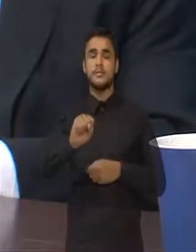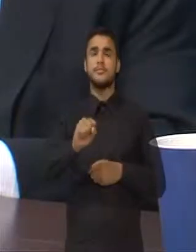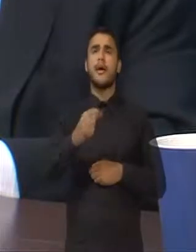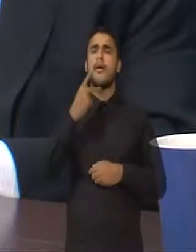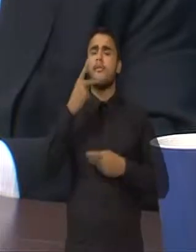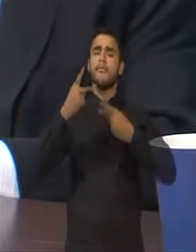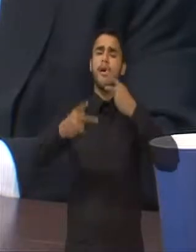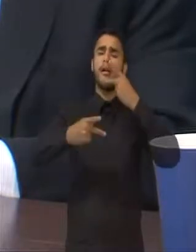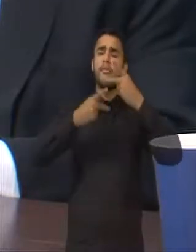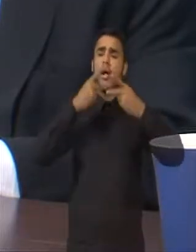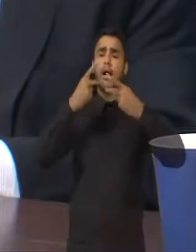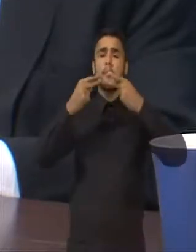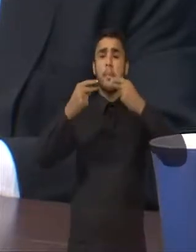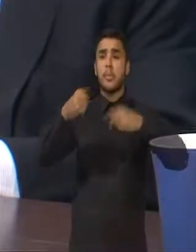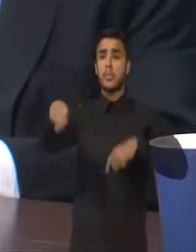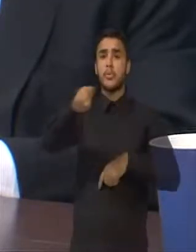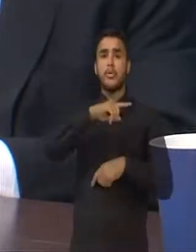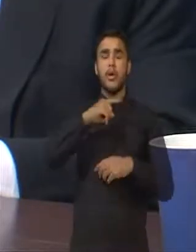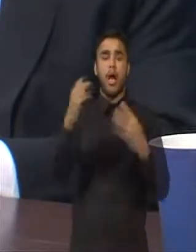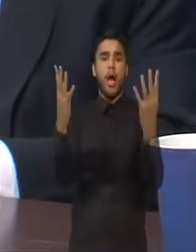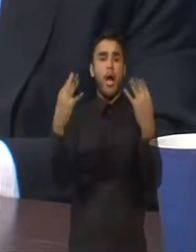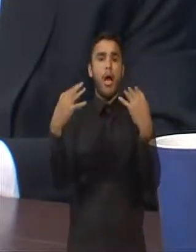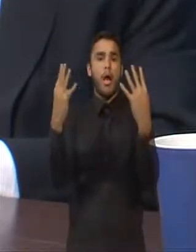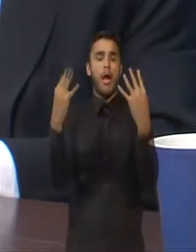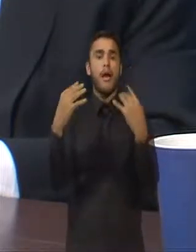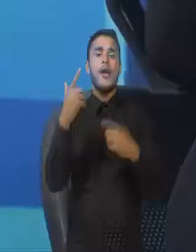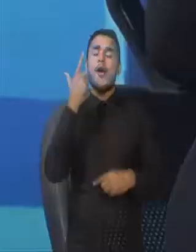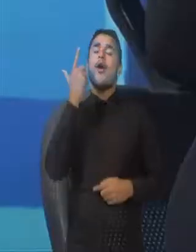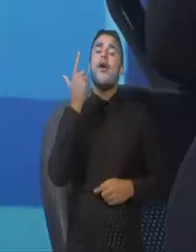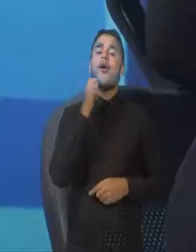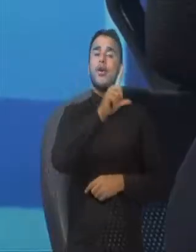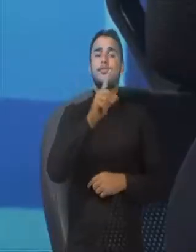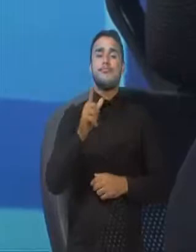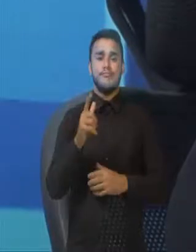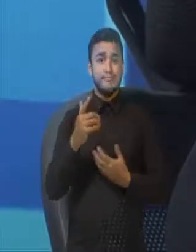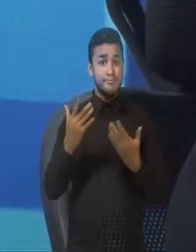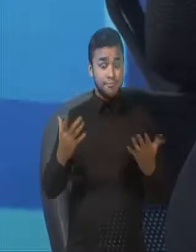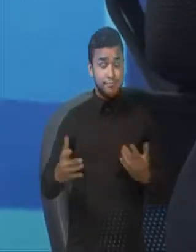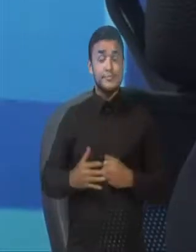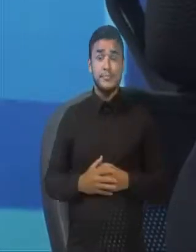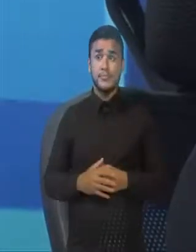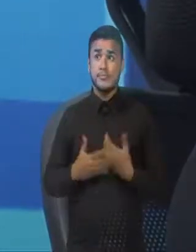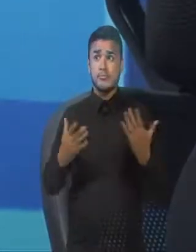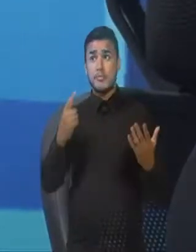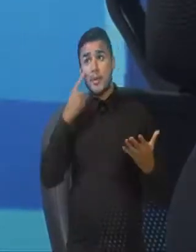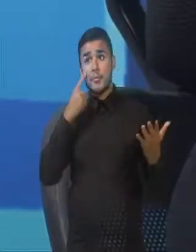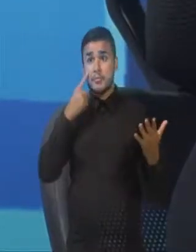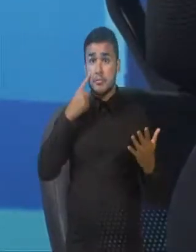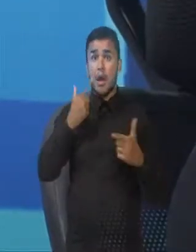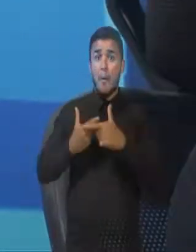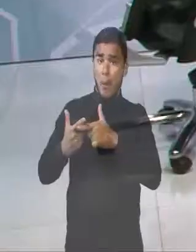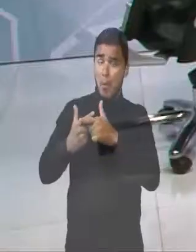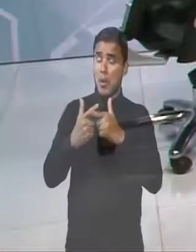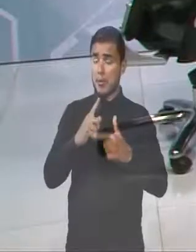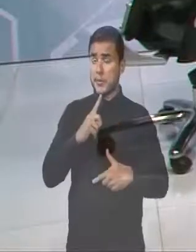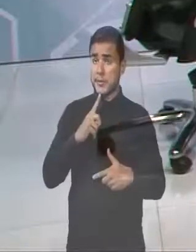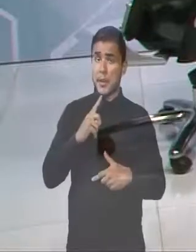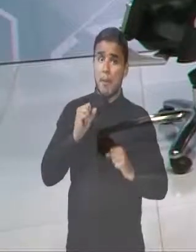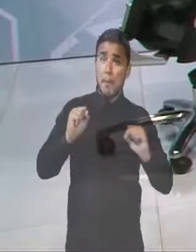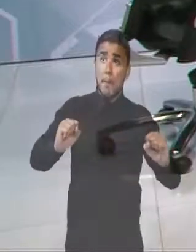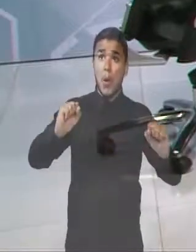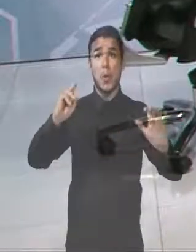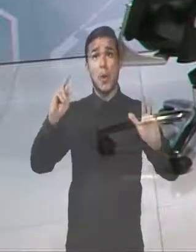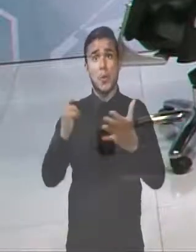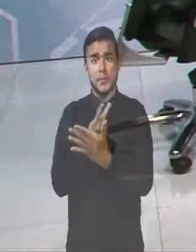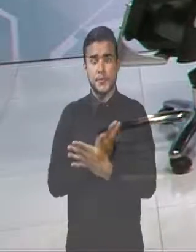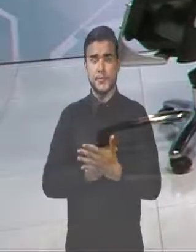Mas há quem veja algumas ameaças muito específicas no horizonte, o que não significa que elas não sejam superáveis. Né? É por